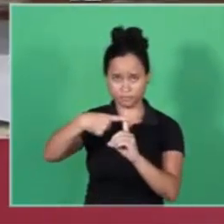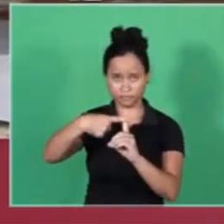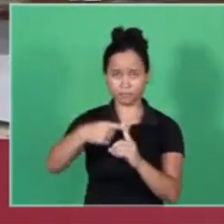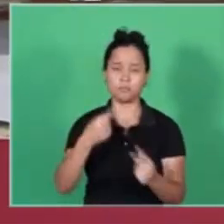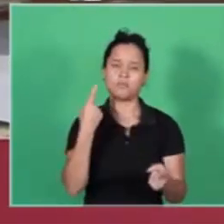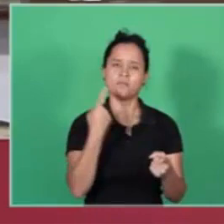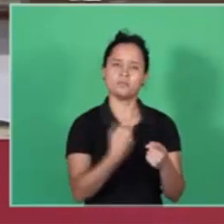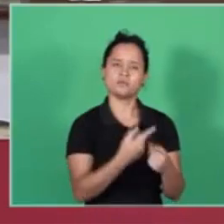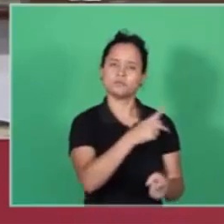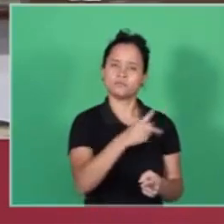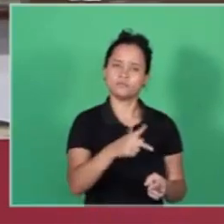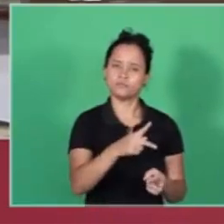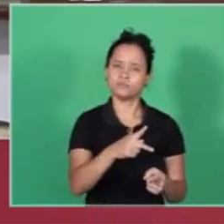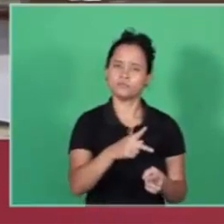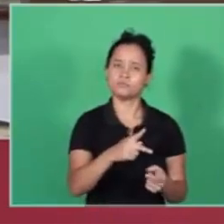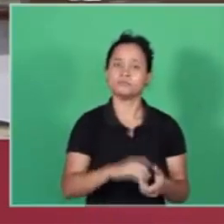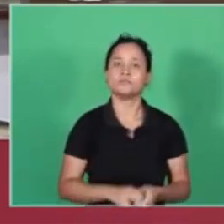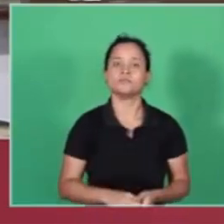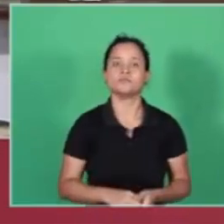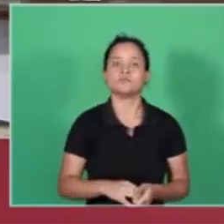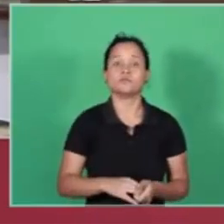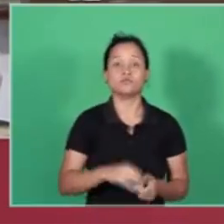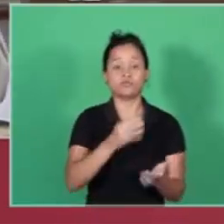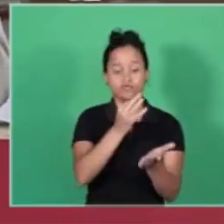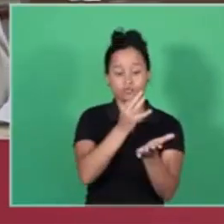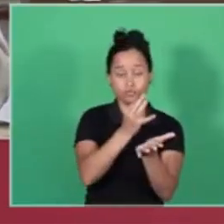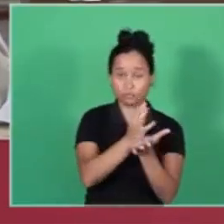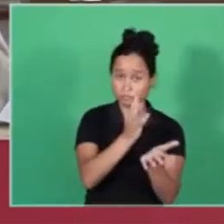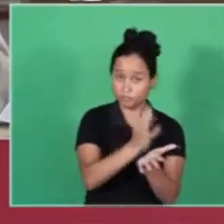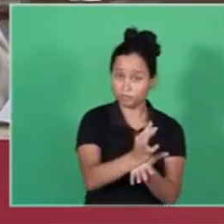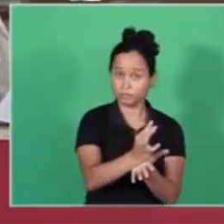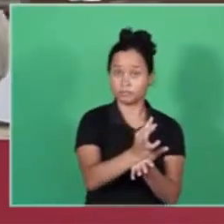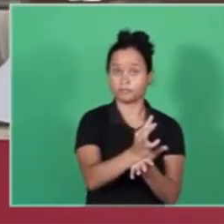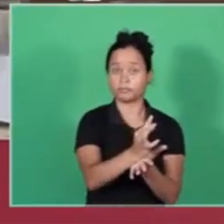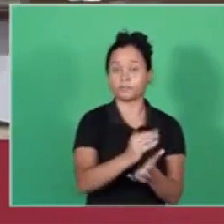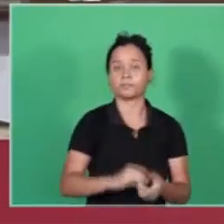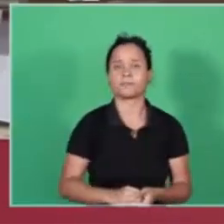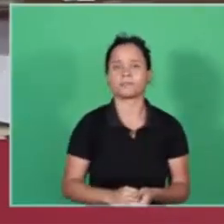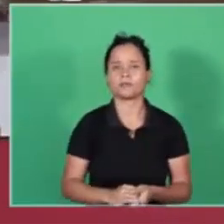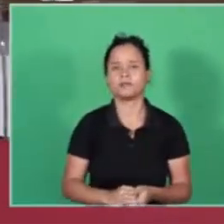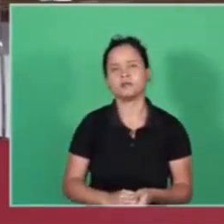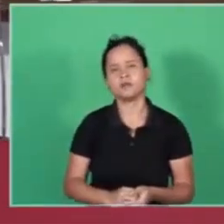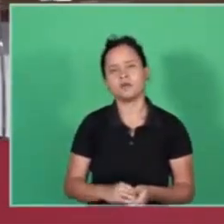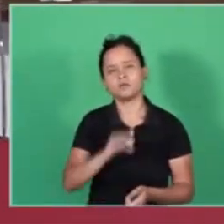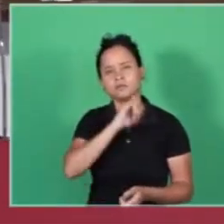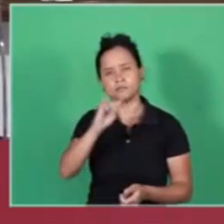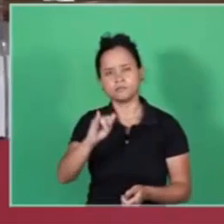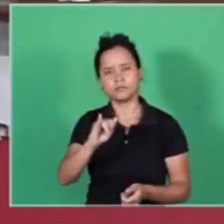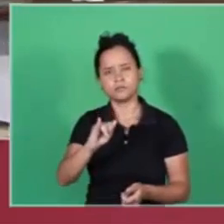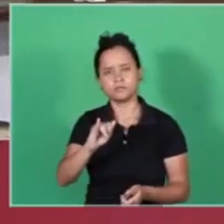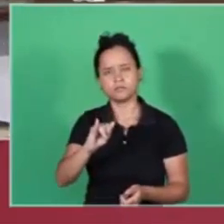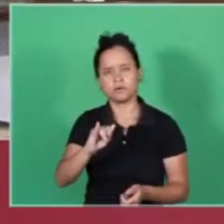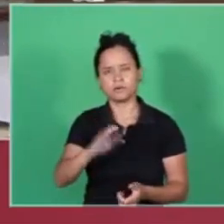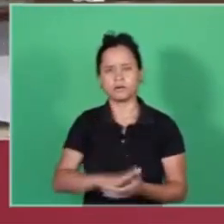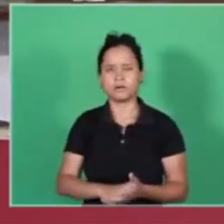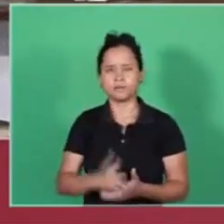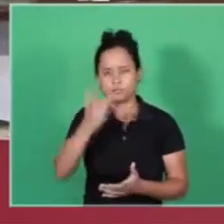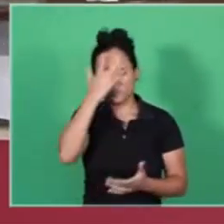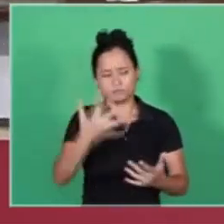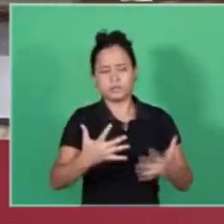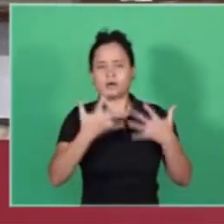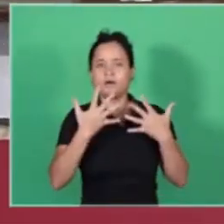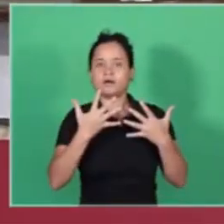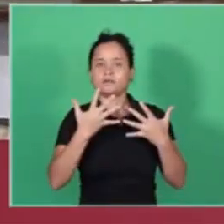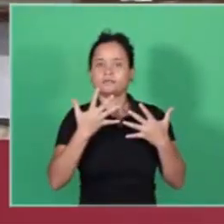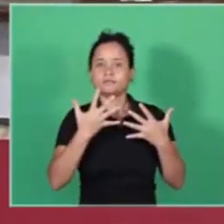filosofia e teologia. Então, quando ele assombrou todo mundo com essa expressão, na